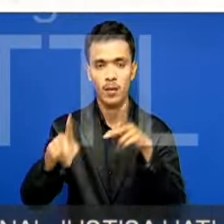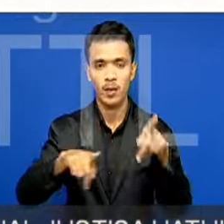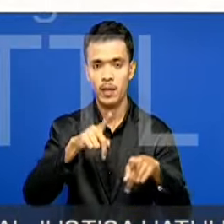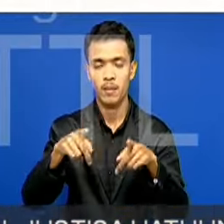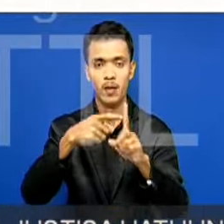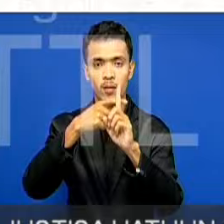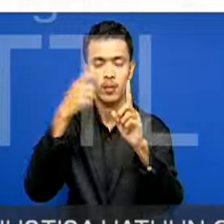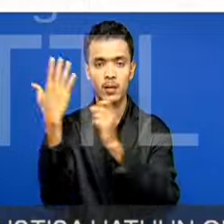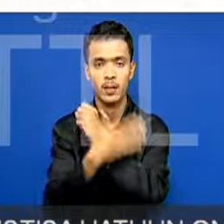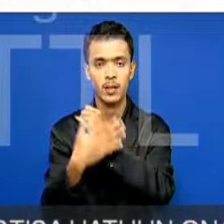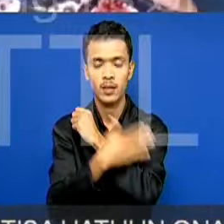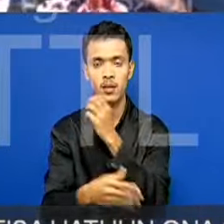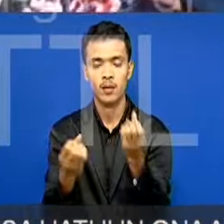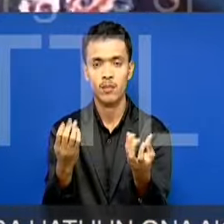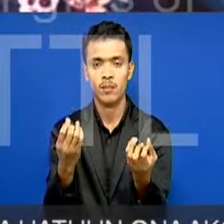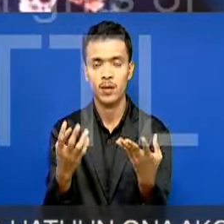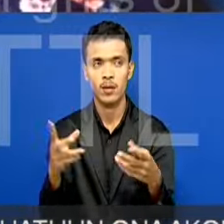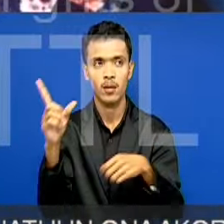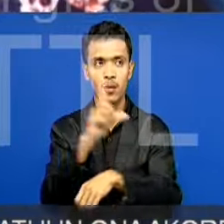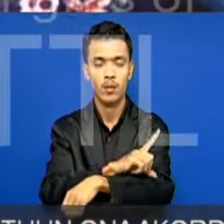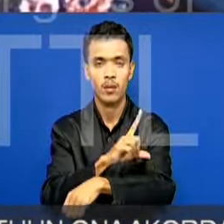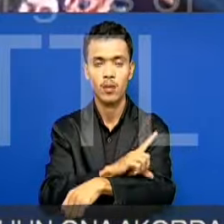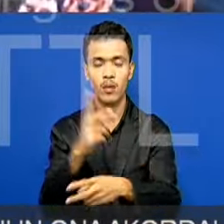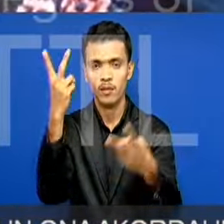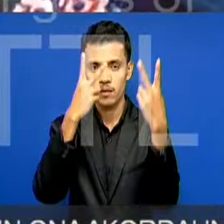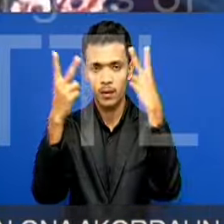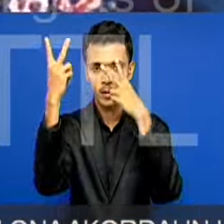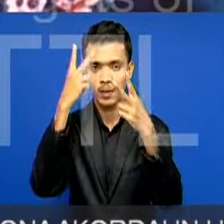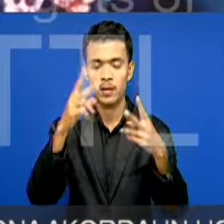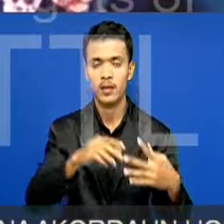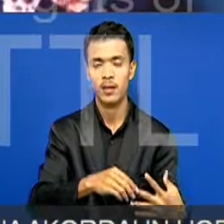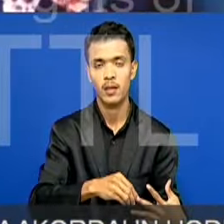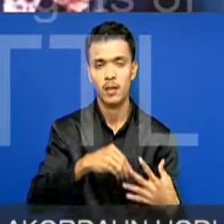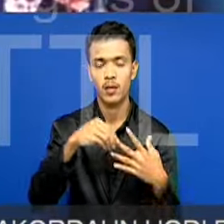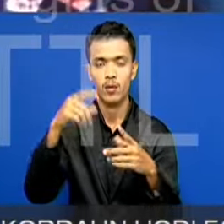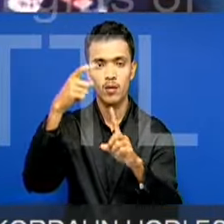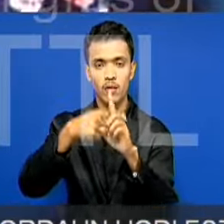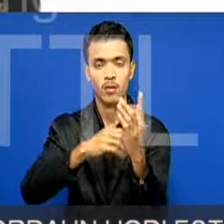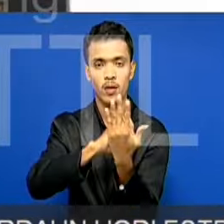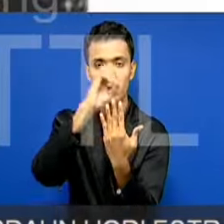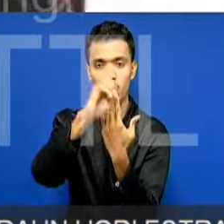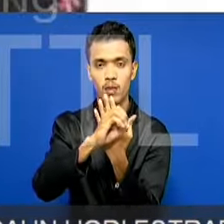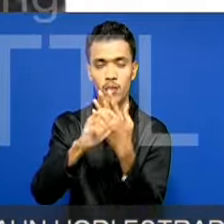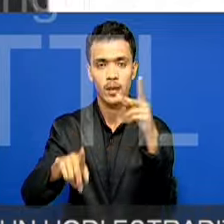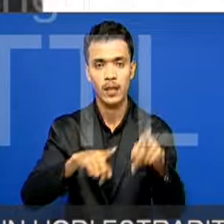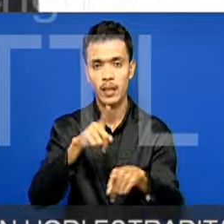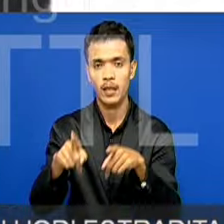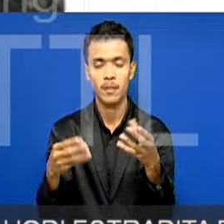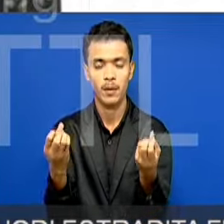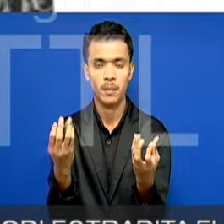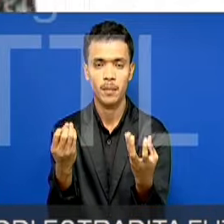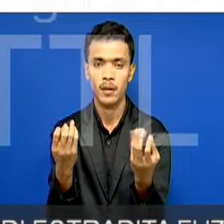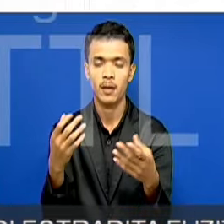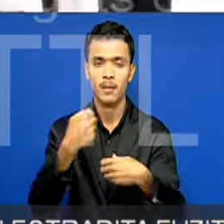barak, lorum balorum, visita, liu-liu e a fulan outubro. Sarani Rihun Barihun,